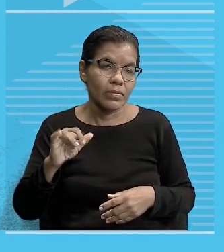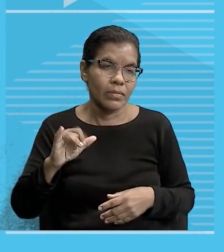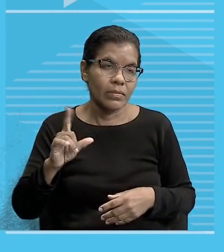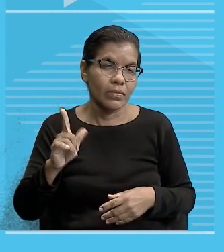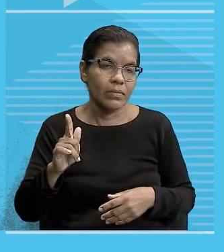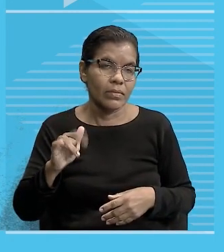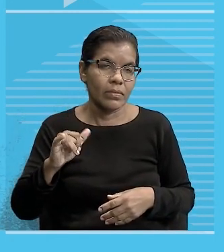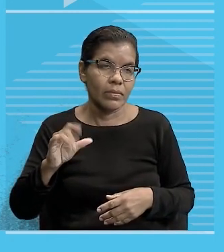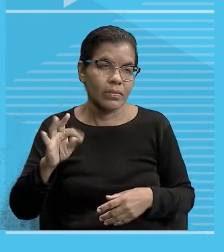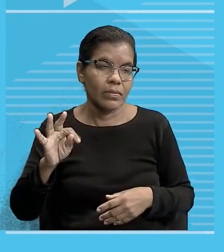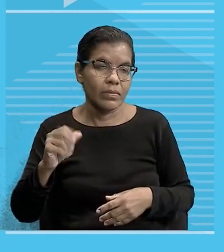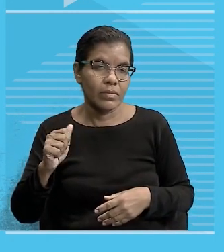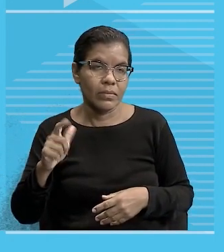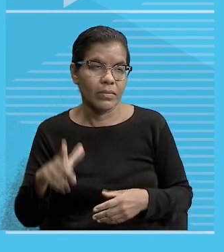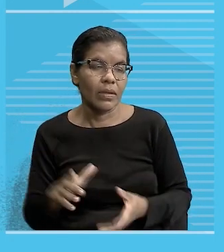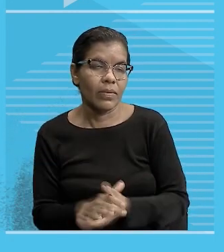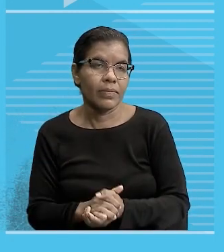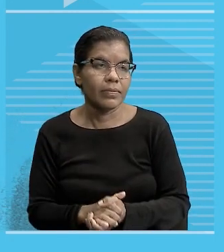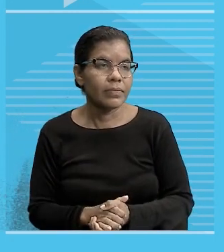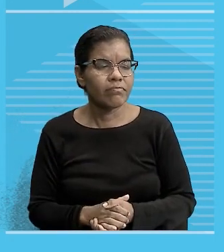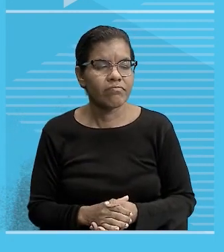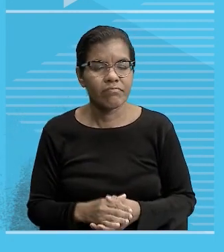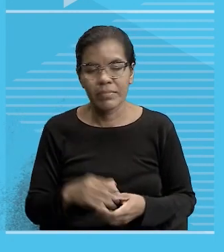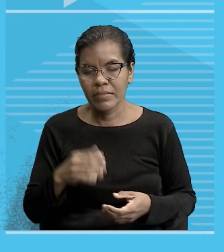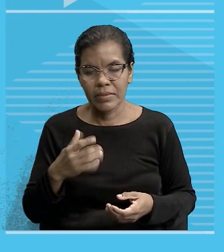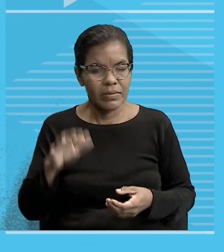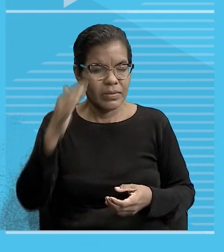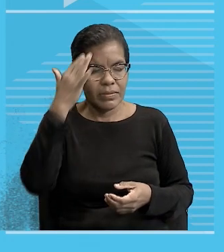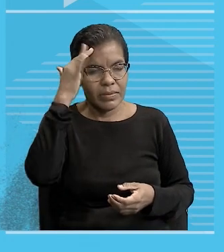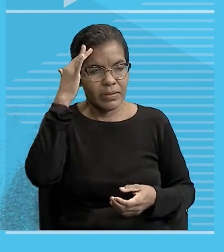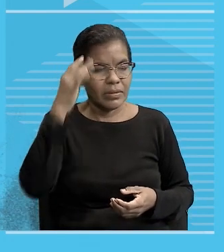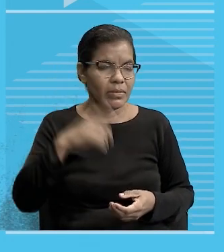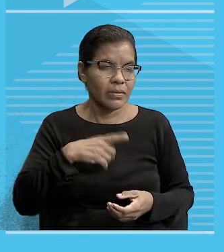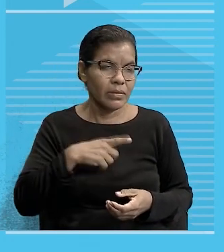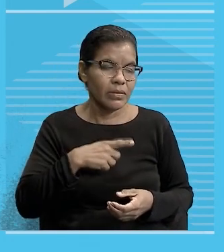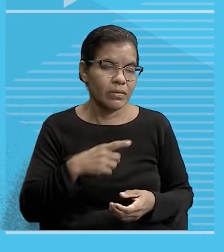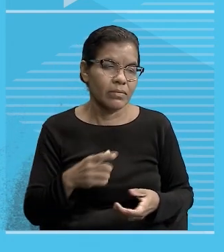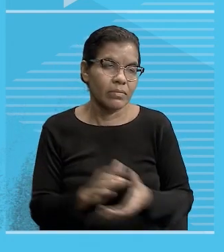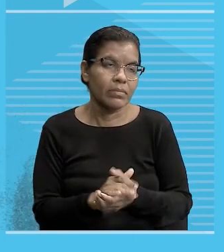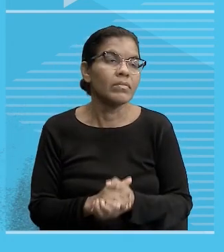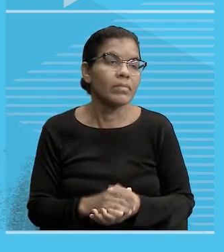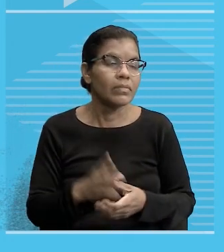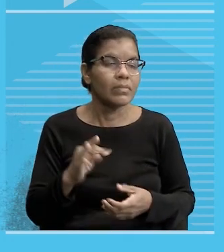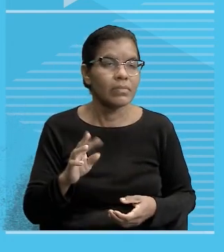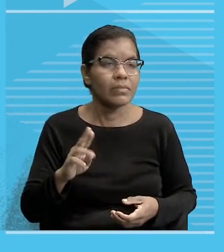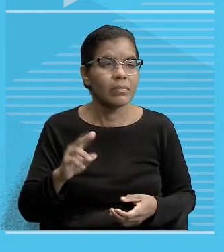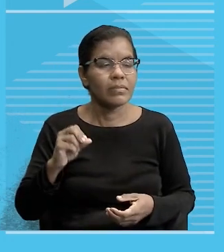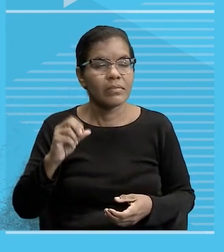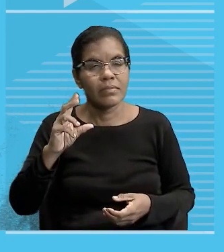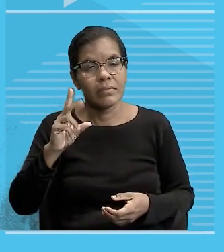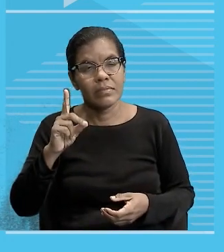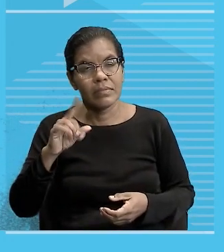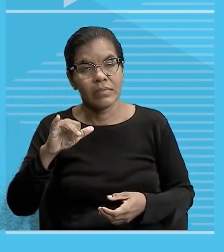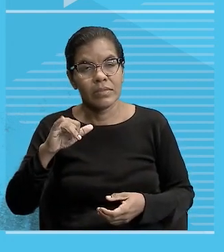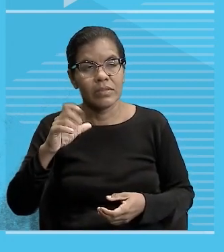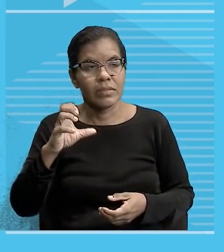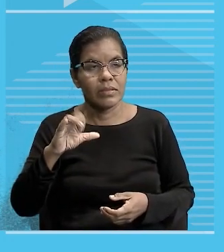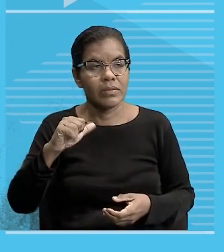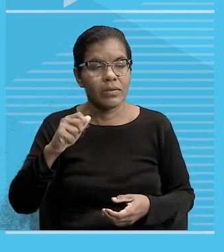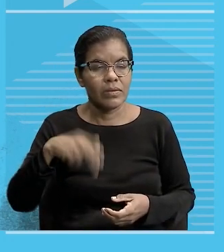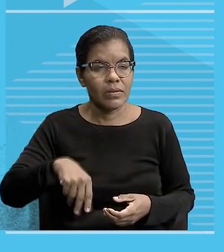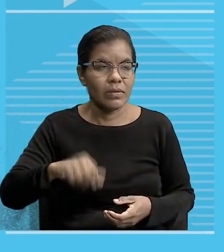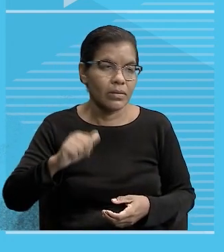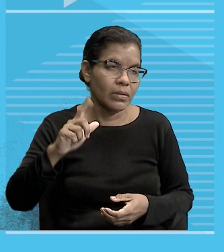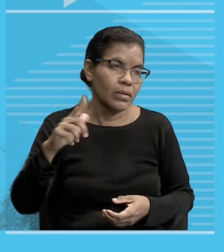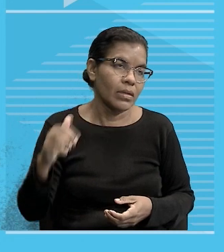legal professor não sabia que existia dois tipos de marketing mas tradicional é aquele que você está passando na rua tem